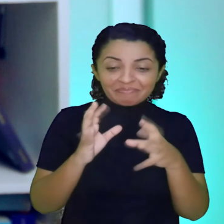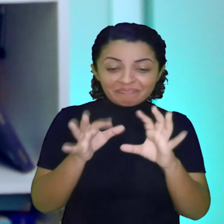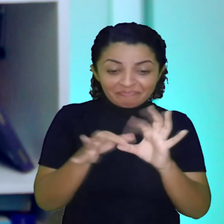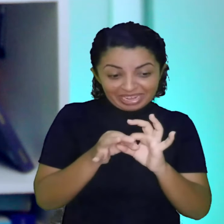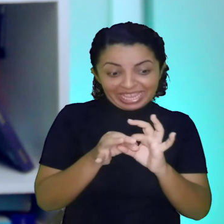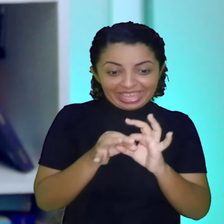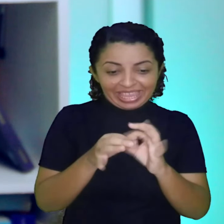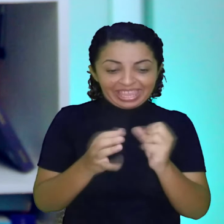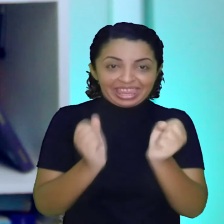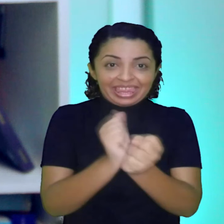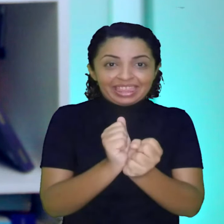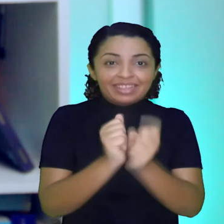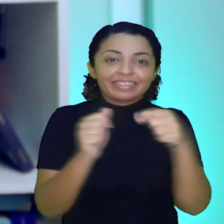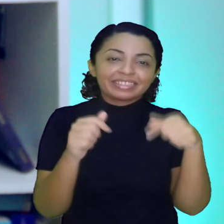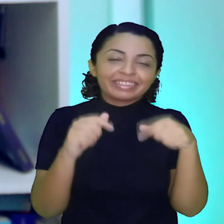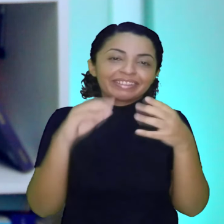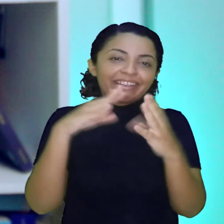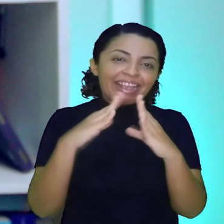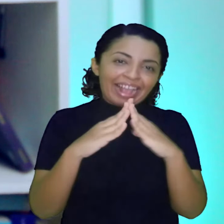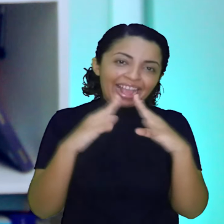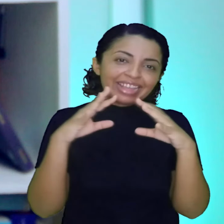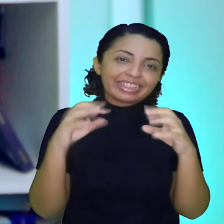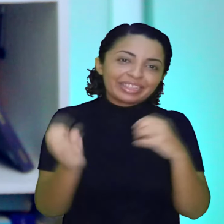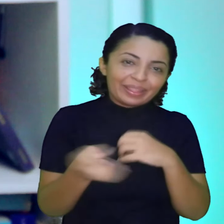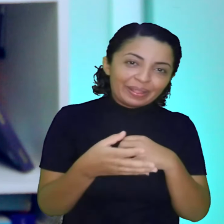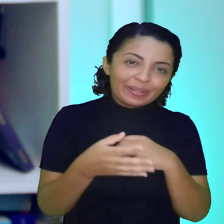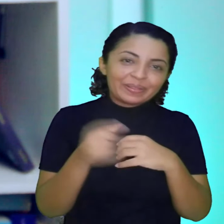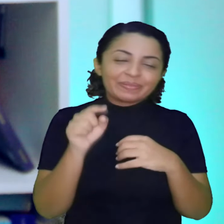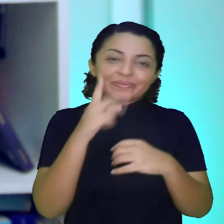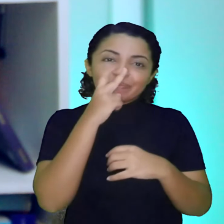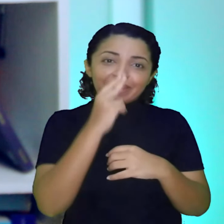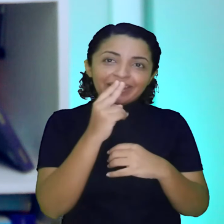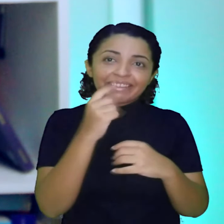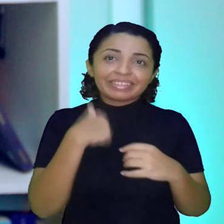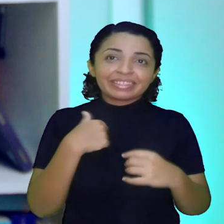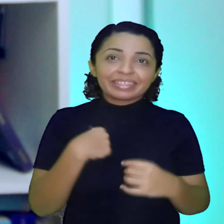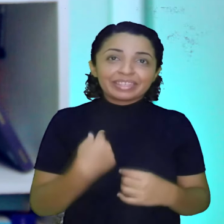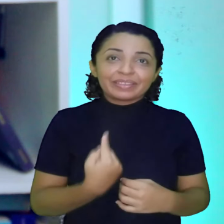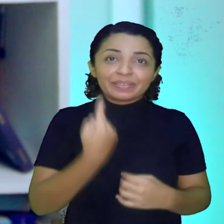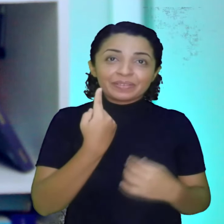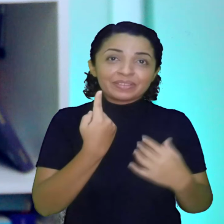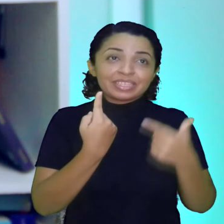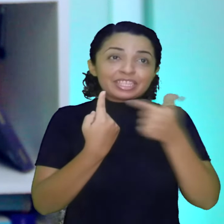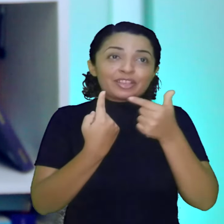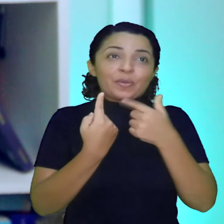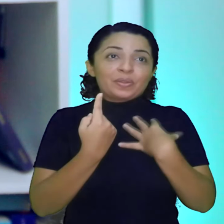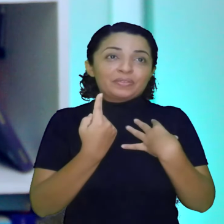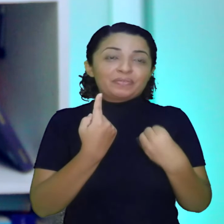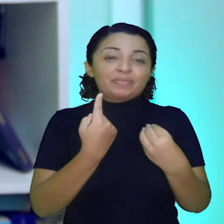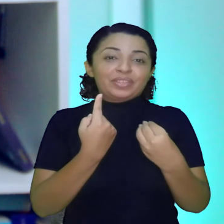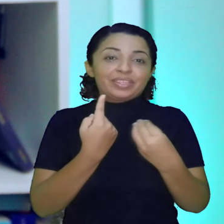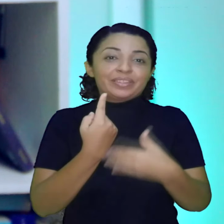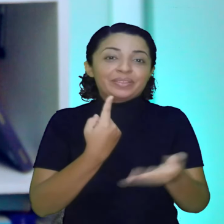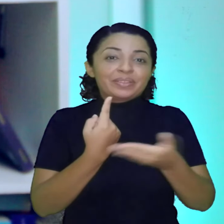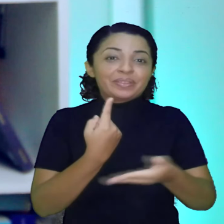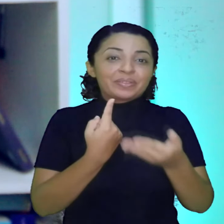ambiente familiar, dentro daquela família clássica ali, como se ela fosse uma espécie de segunda filha que se relaciona